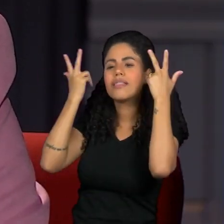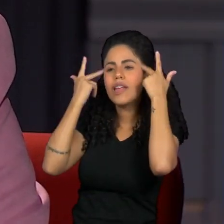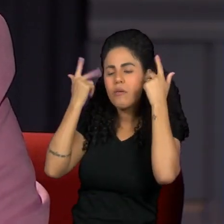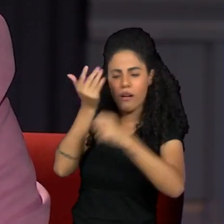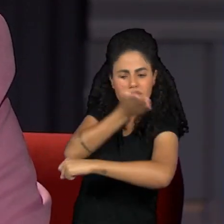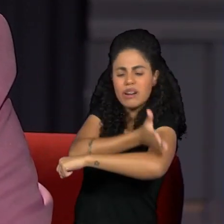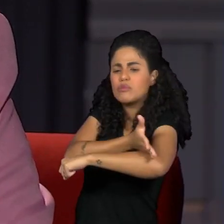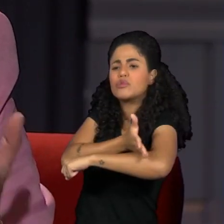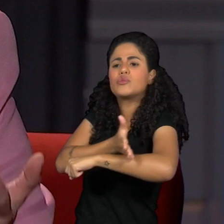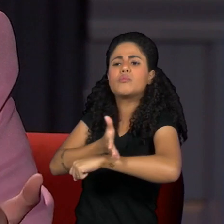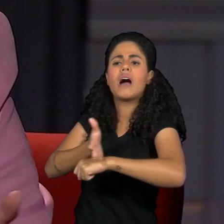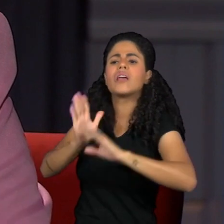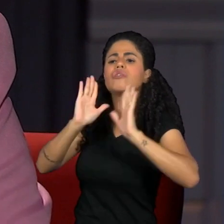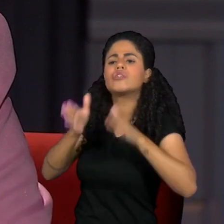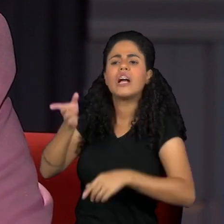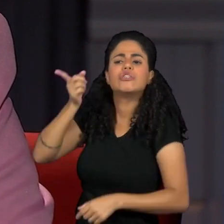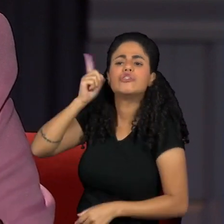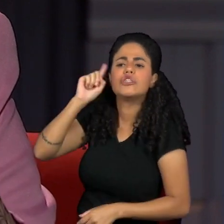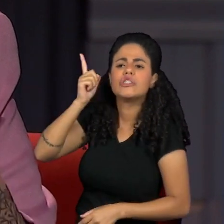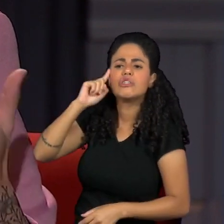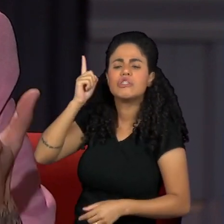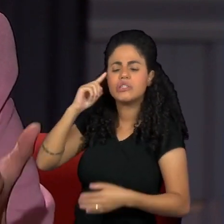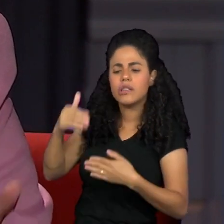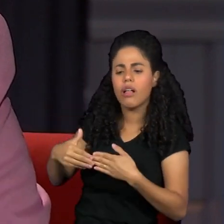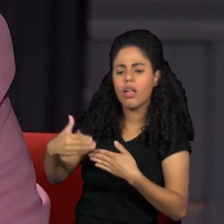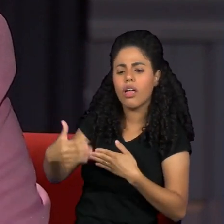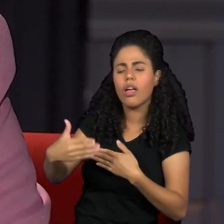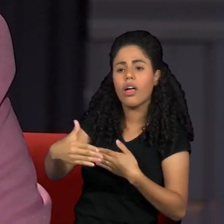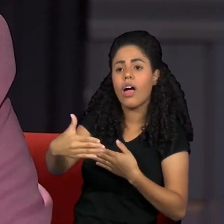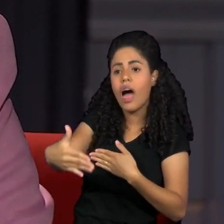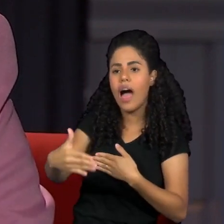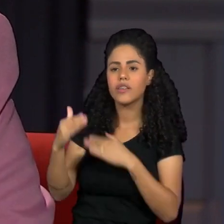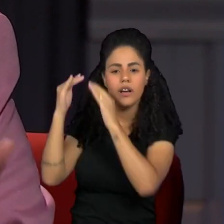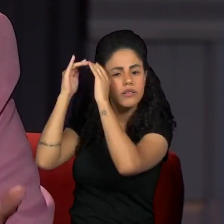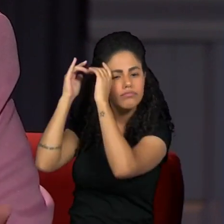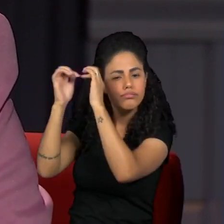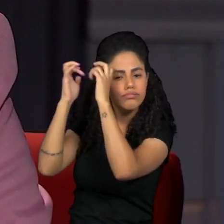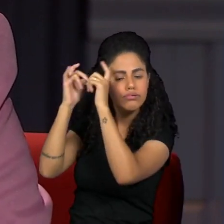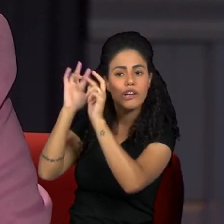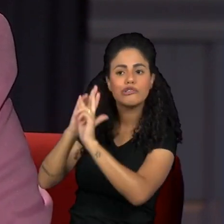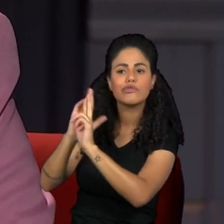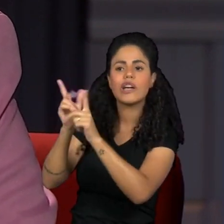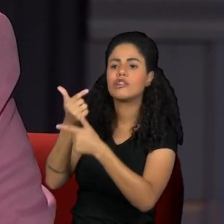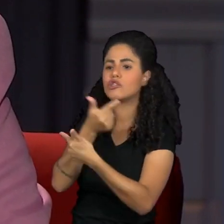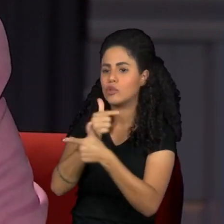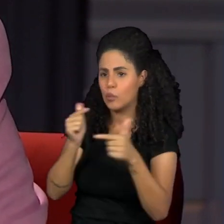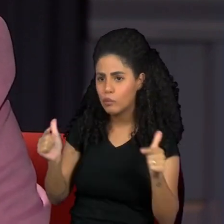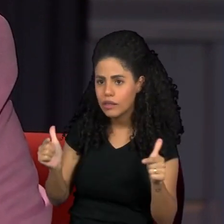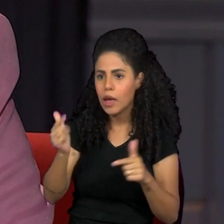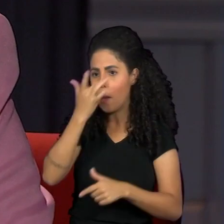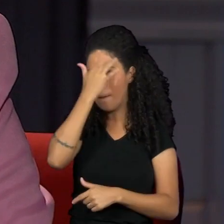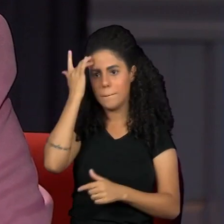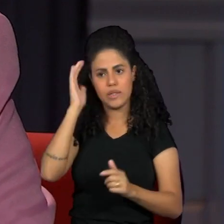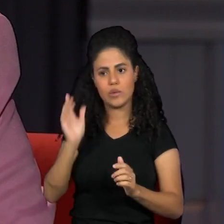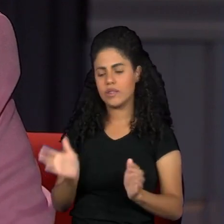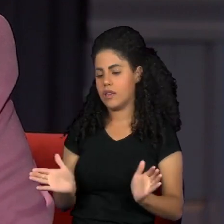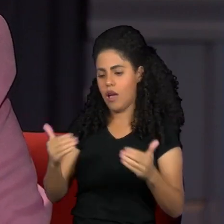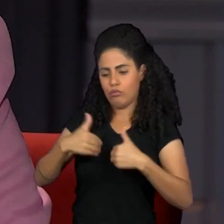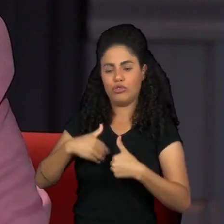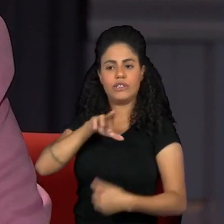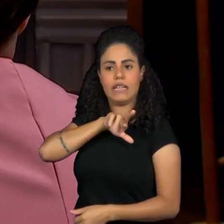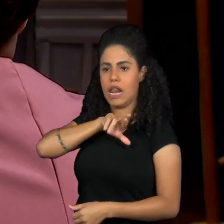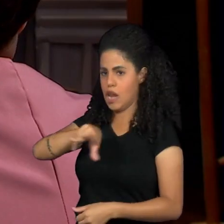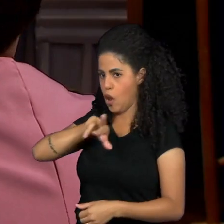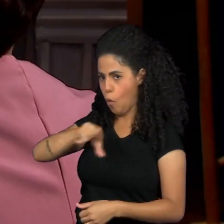tem nenhuma condição, nenhuma neurodiversidade, por exemplo, são pessoas que não são autistas. Vamos trazer exemplos.